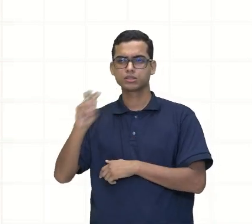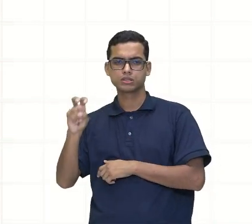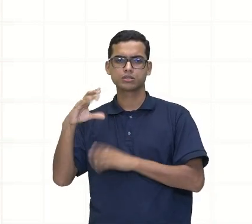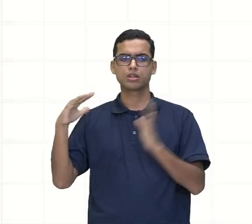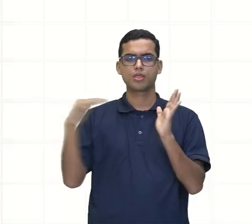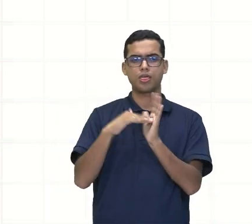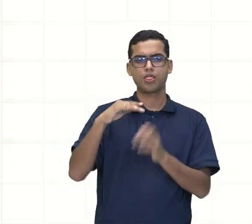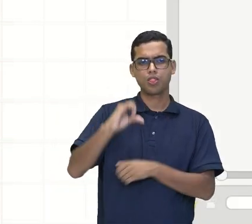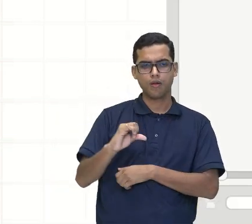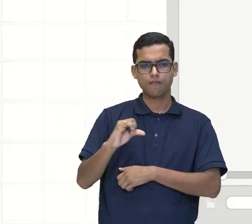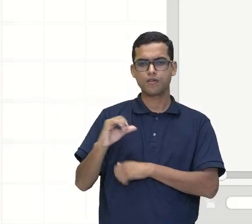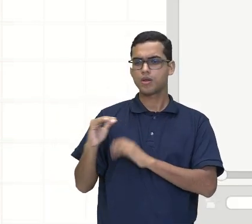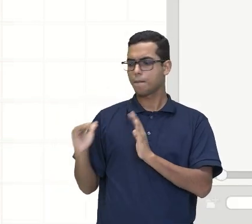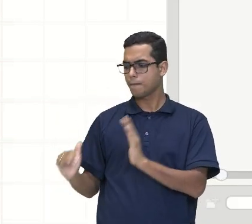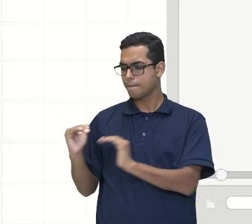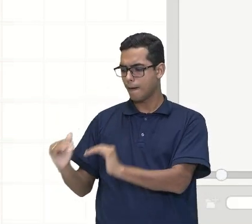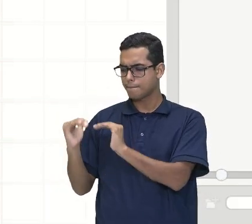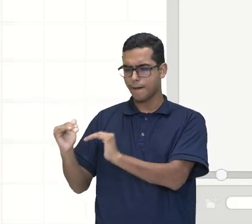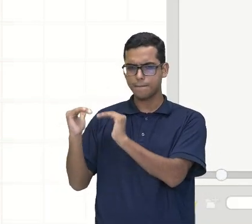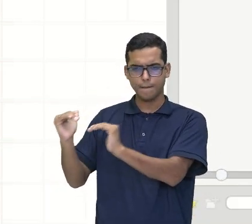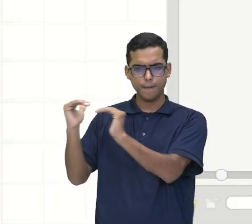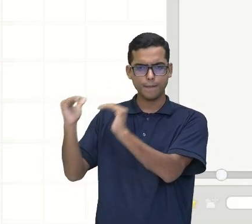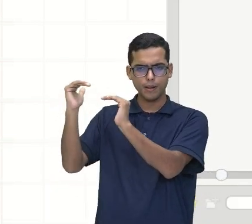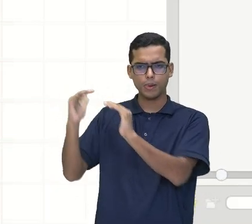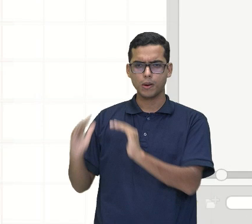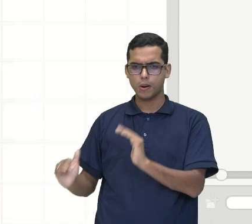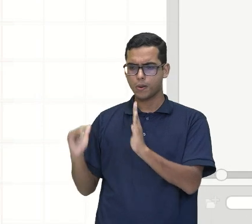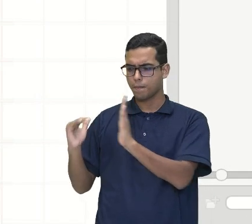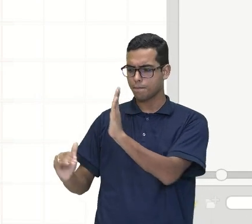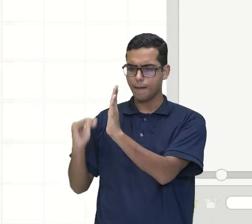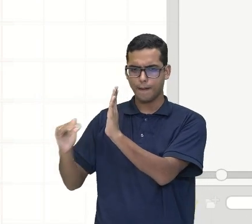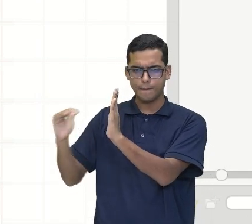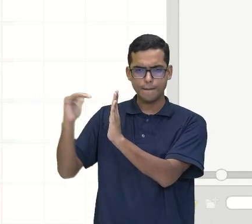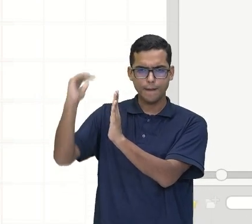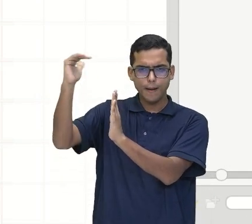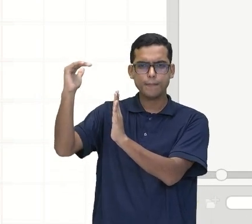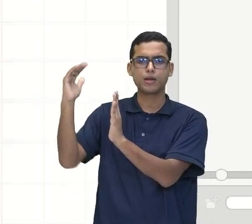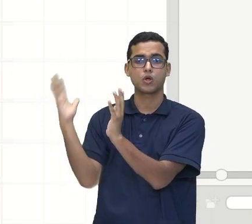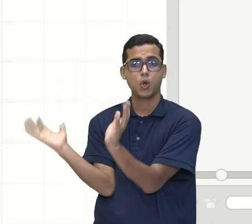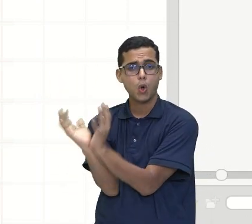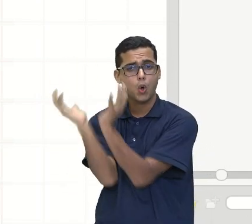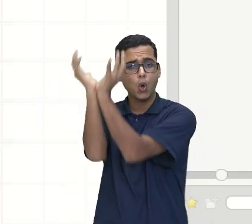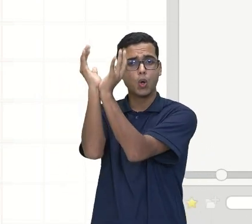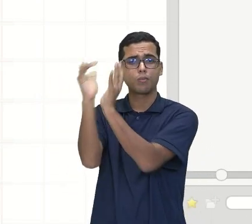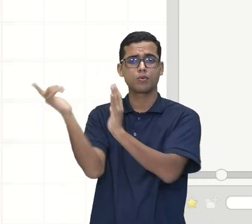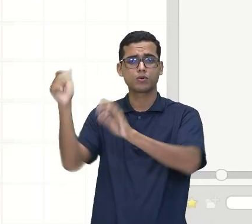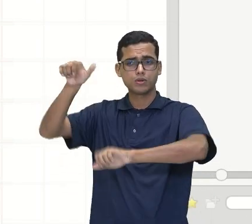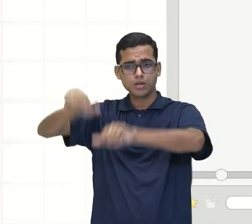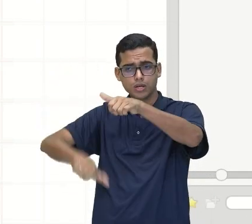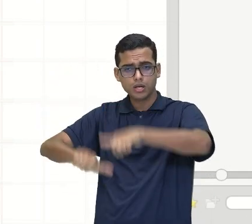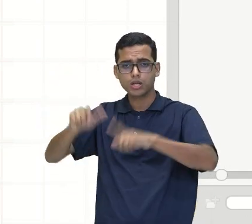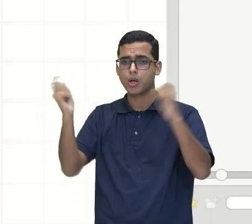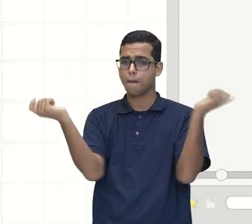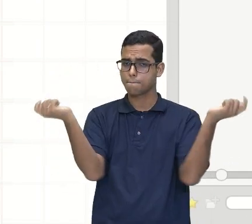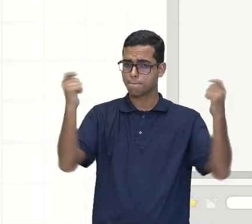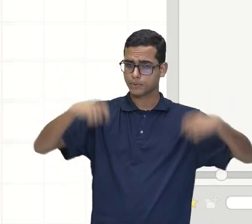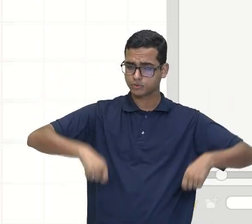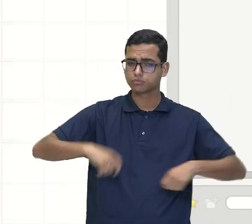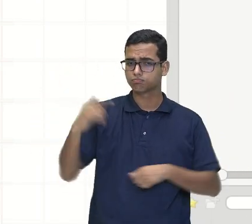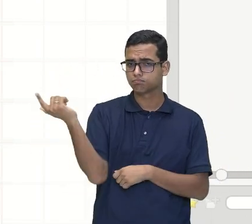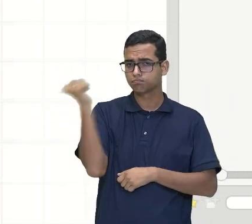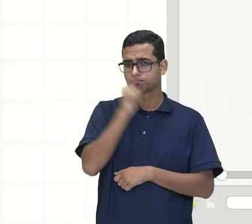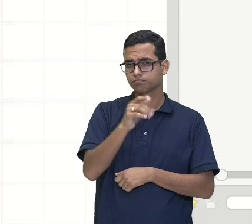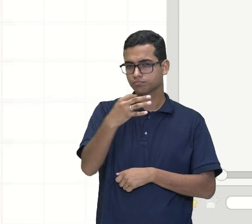anos. Então, nós temos vários grupos aí que nós podemos analisar, tá bom?